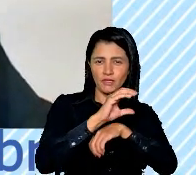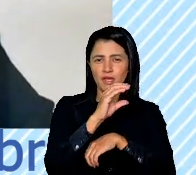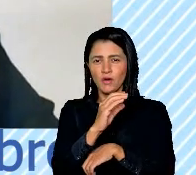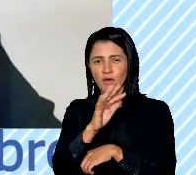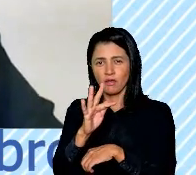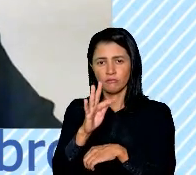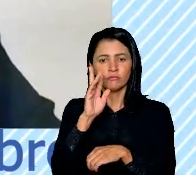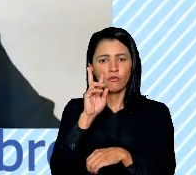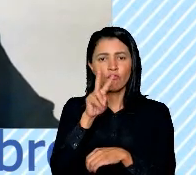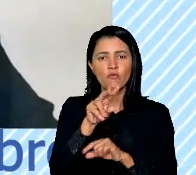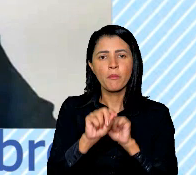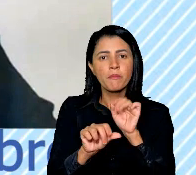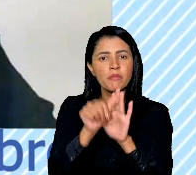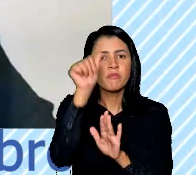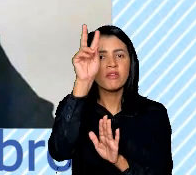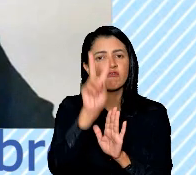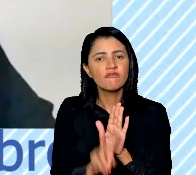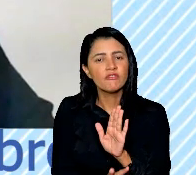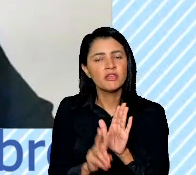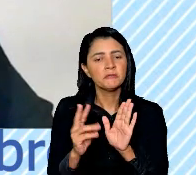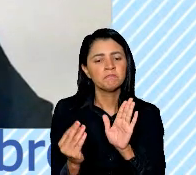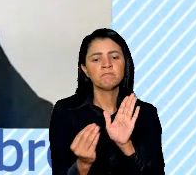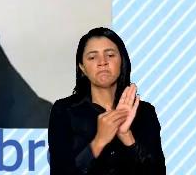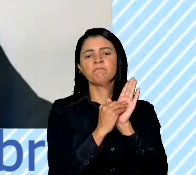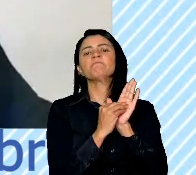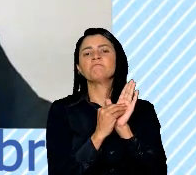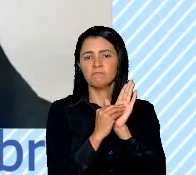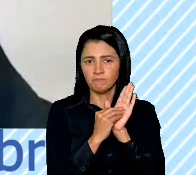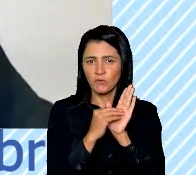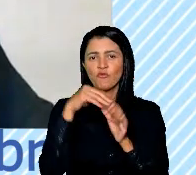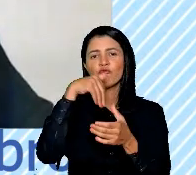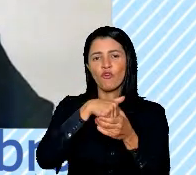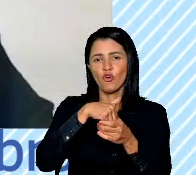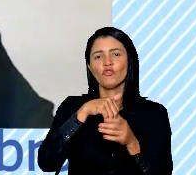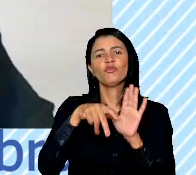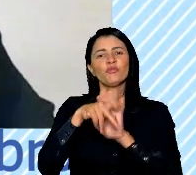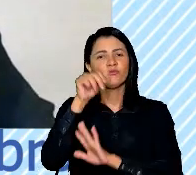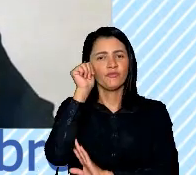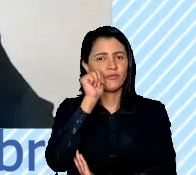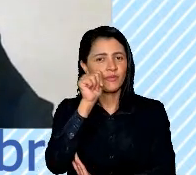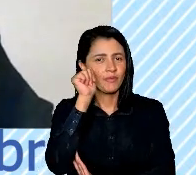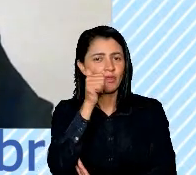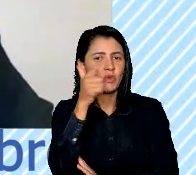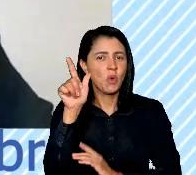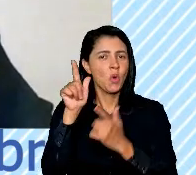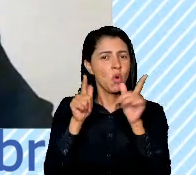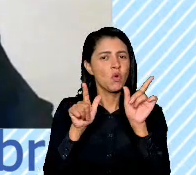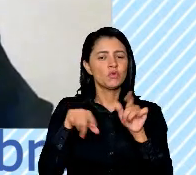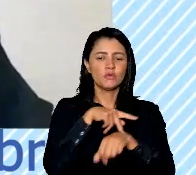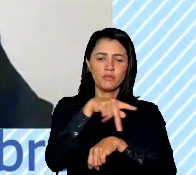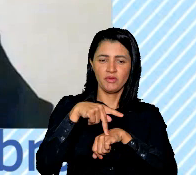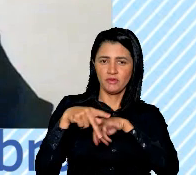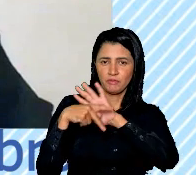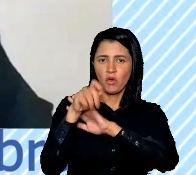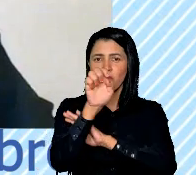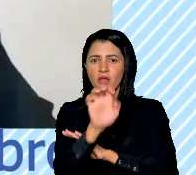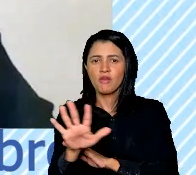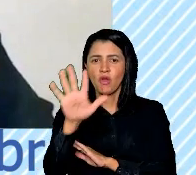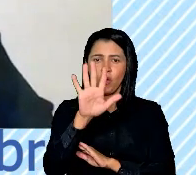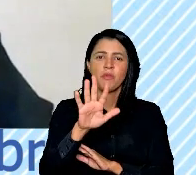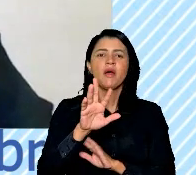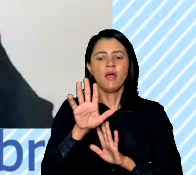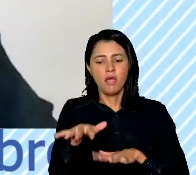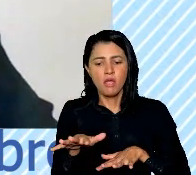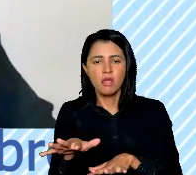previsto, pela primeira vez na Constituição, o voto feminino. Em outros países da Europa, como o Reino Unido e